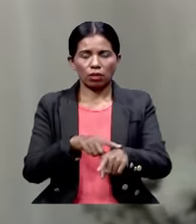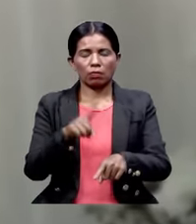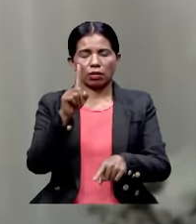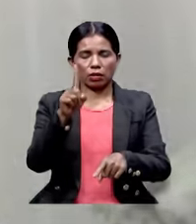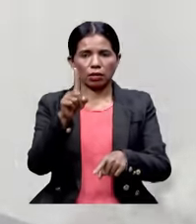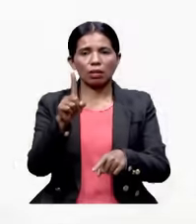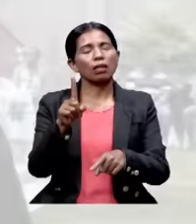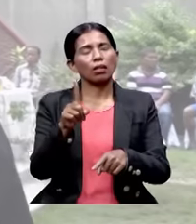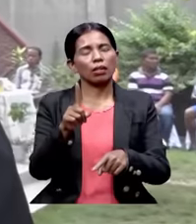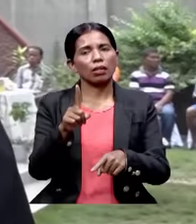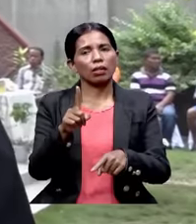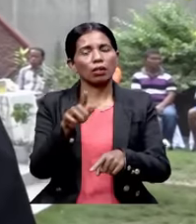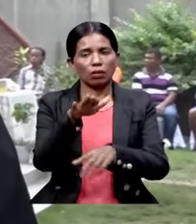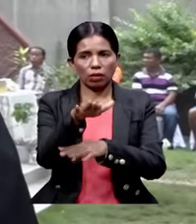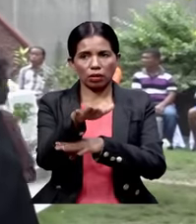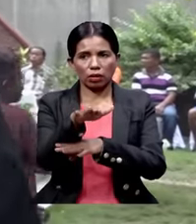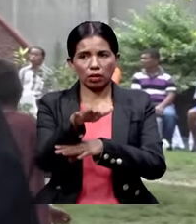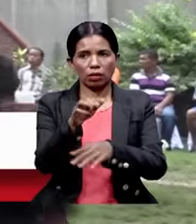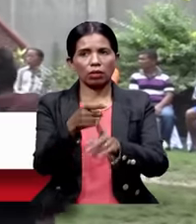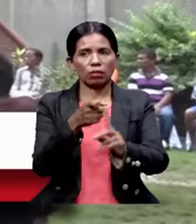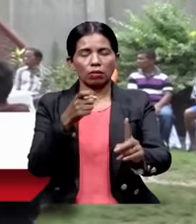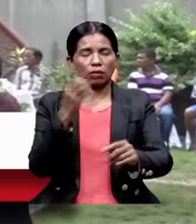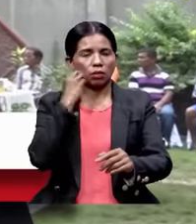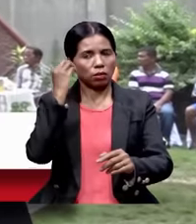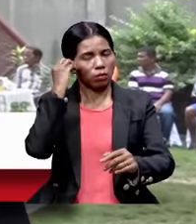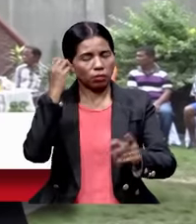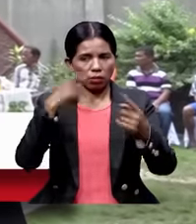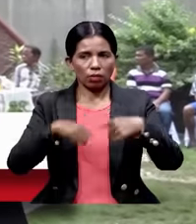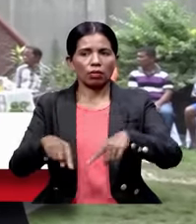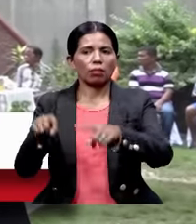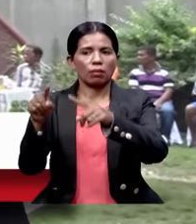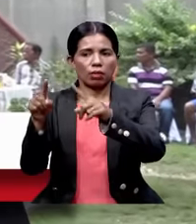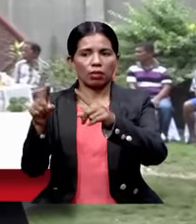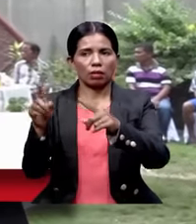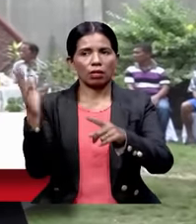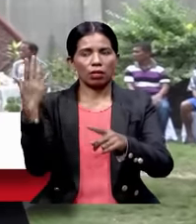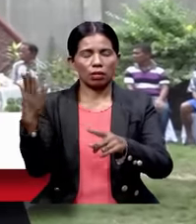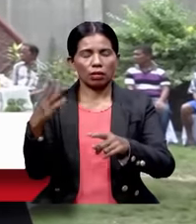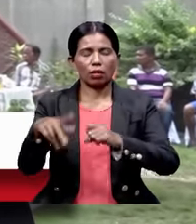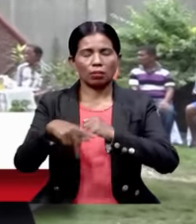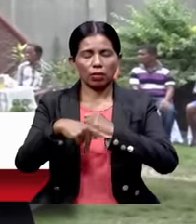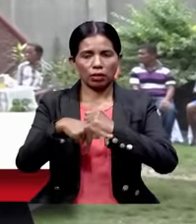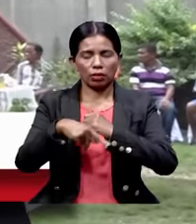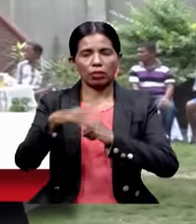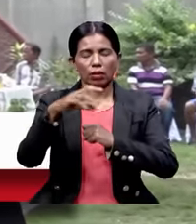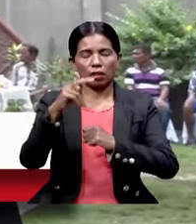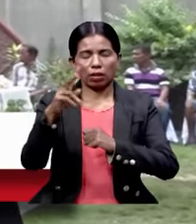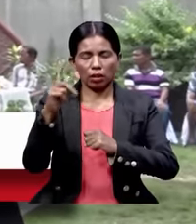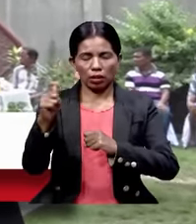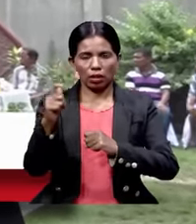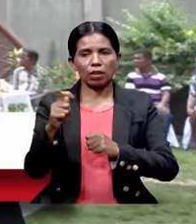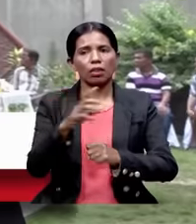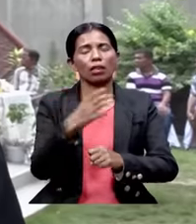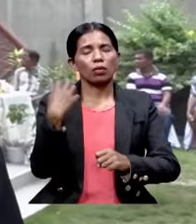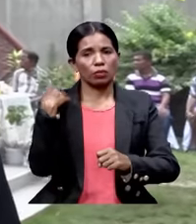tuku ida si sayusi ni na residensya ba iha partir sa de partido sa NRT, i depois de